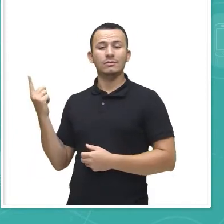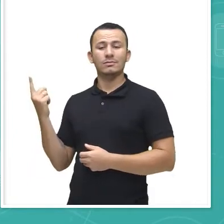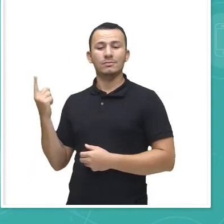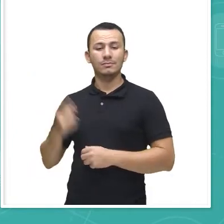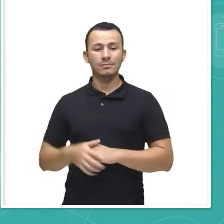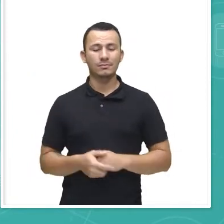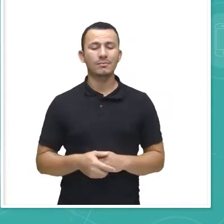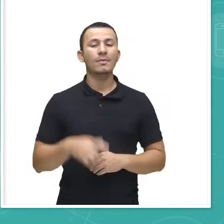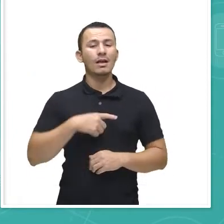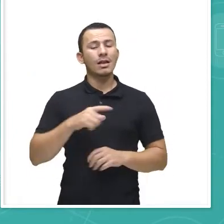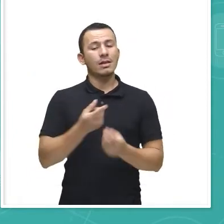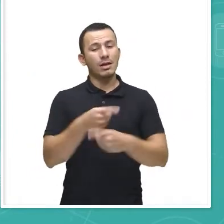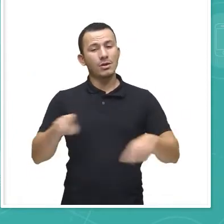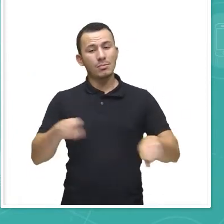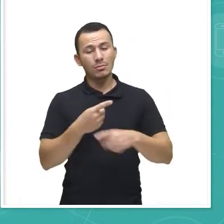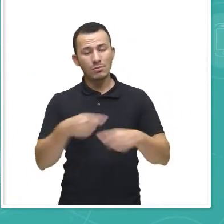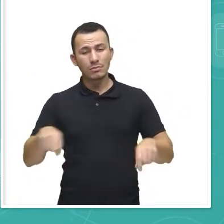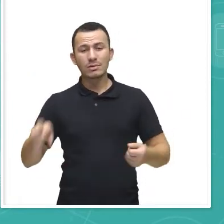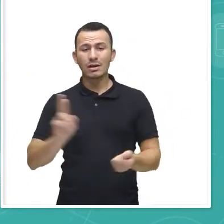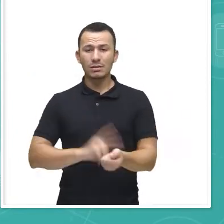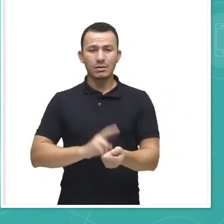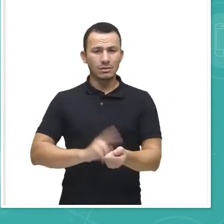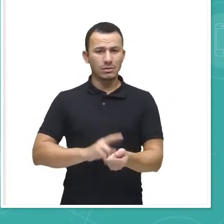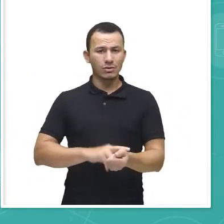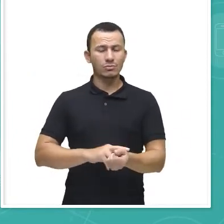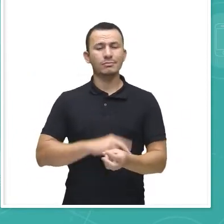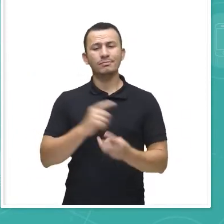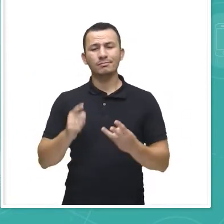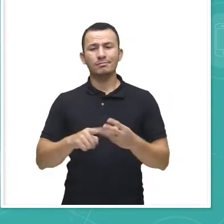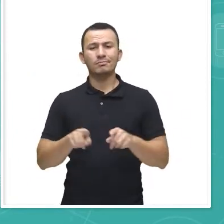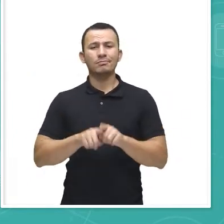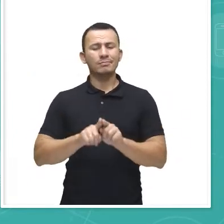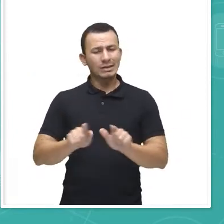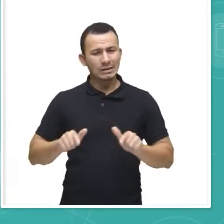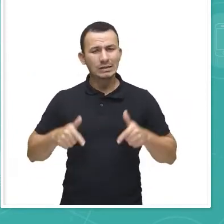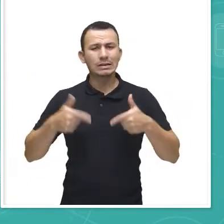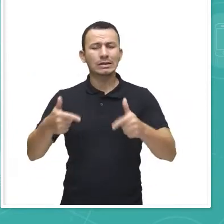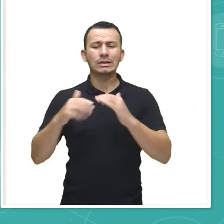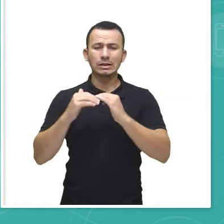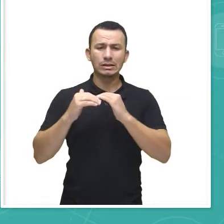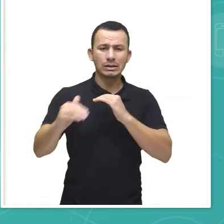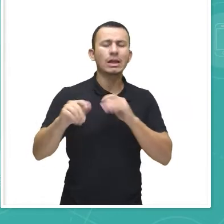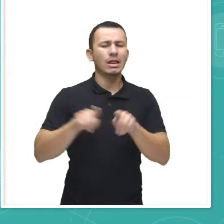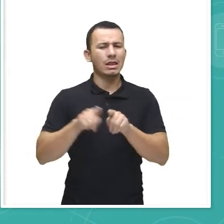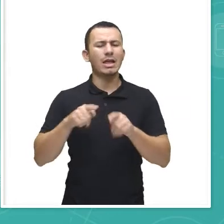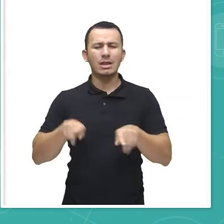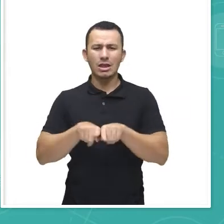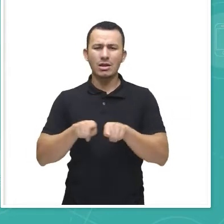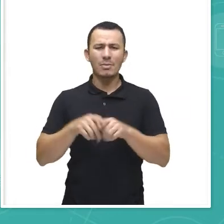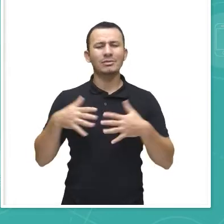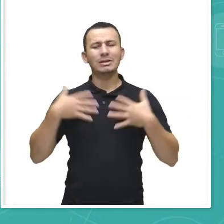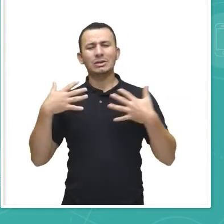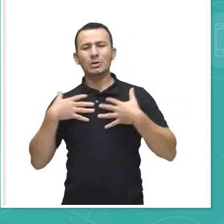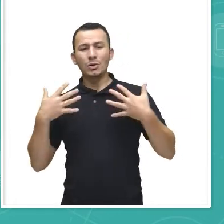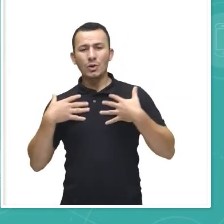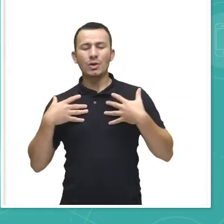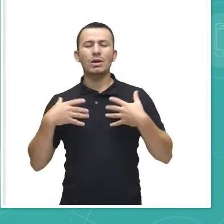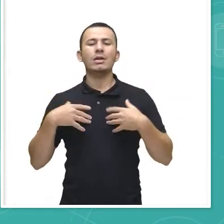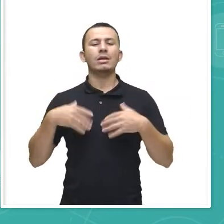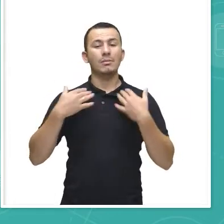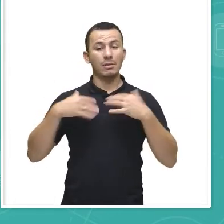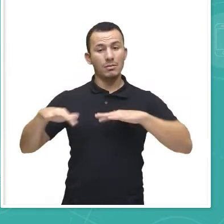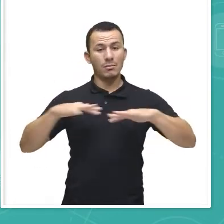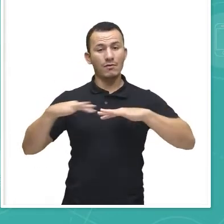envolve músicas e ritmos. Ele é uma atividade intensa, alegre, com movimentos corporais expressivos e bem